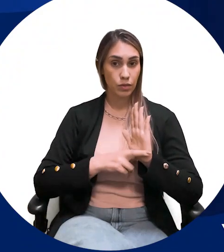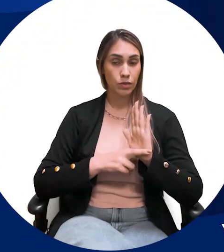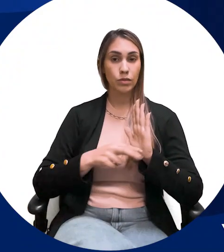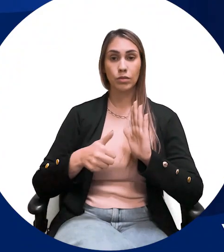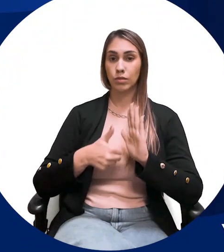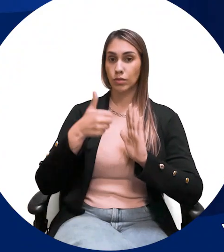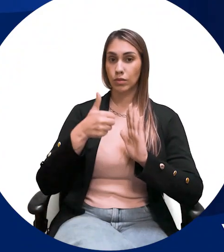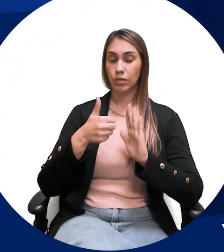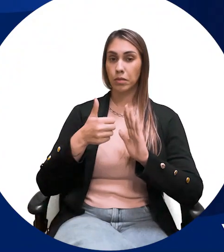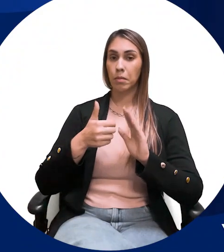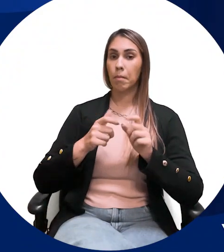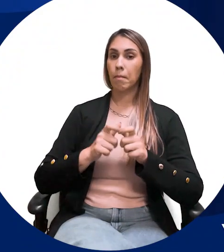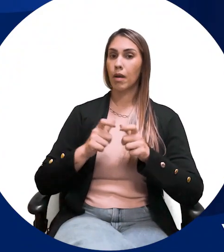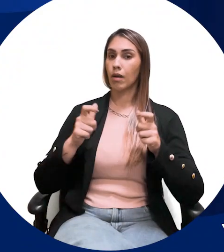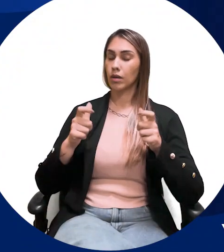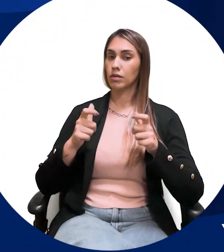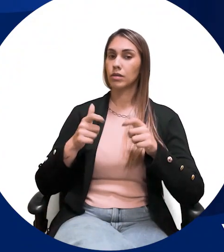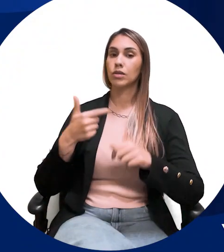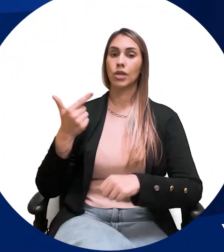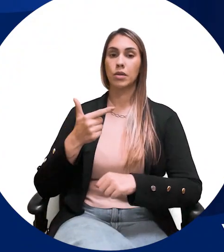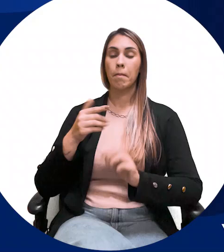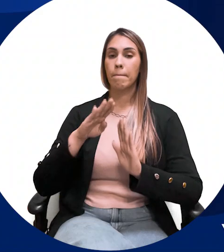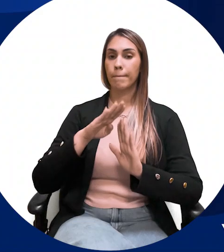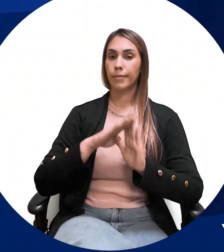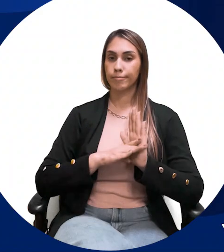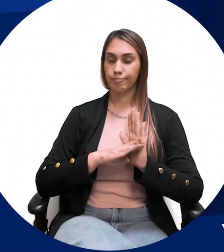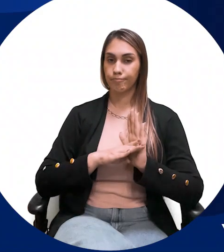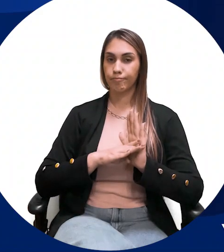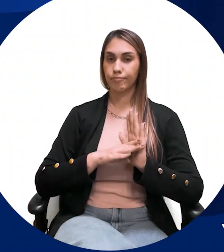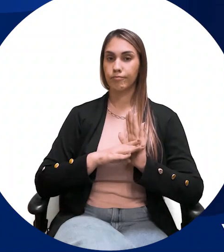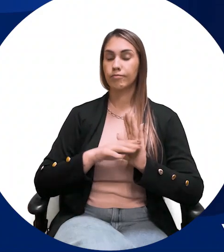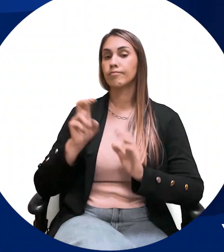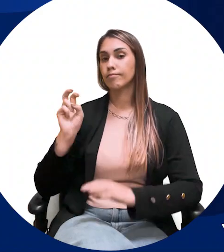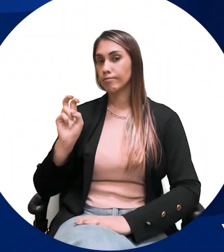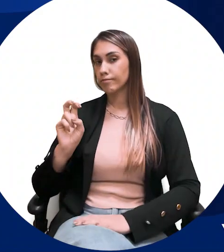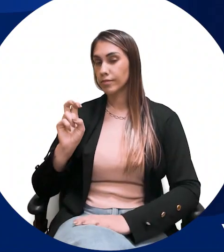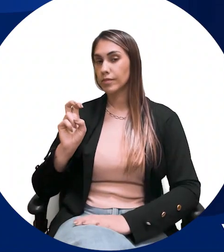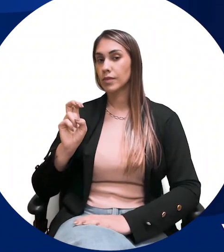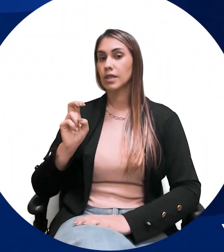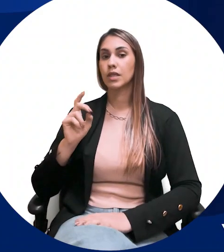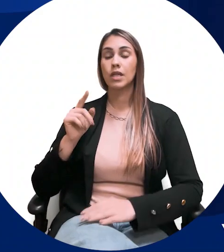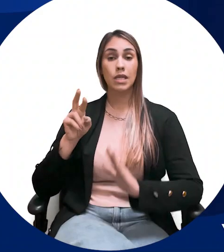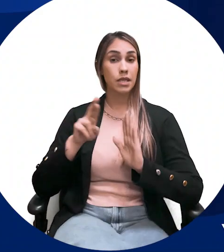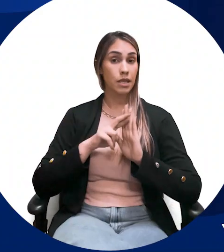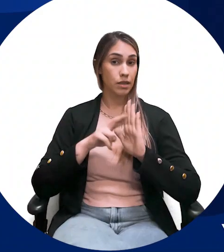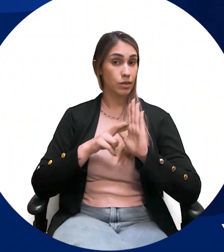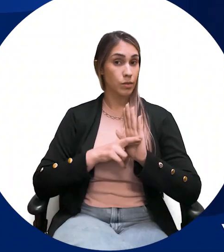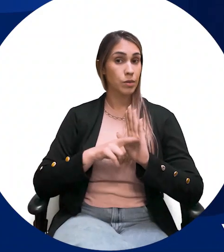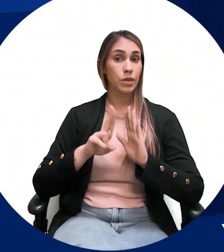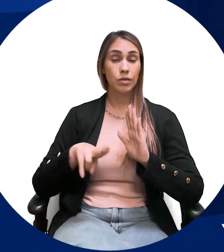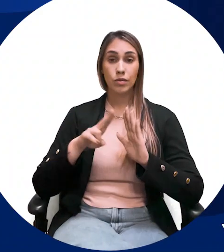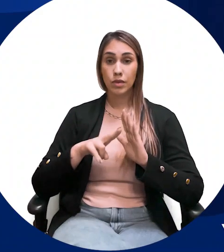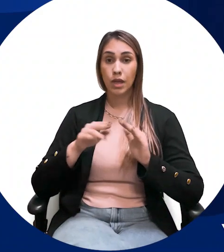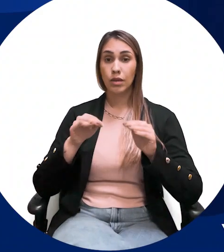seguintes critérios: 1. Maior classe. 2. Menor nível. Artigo 5º. O critério a